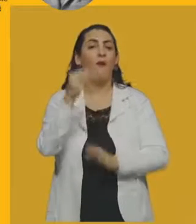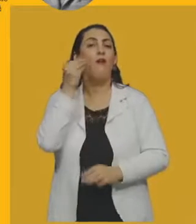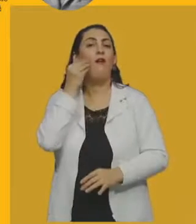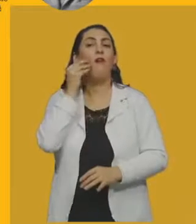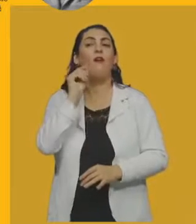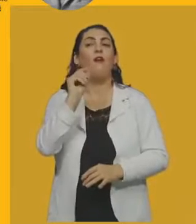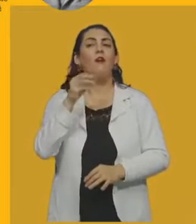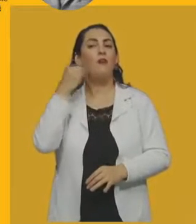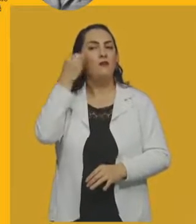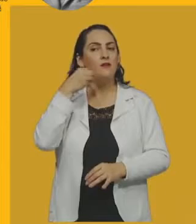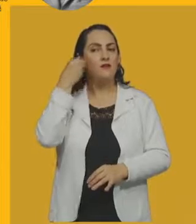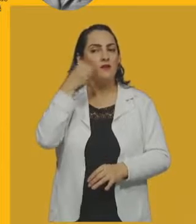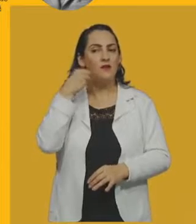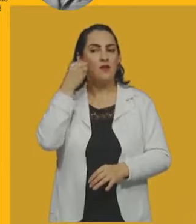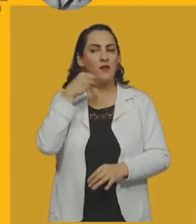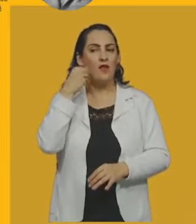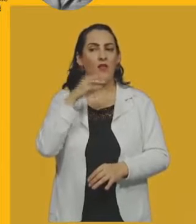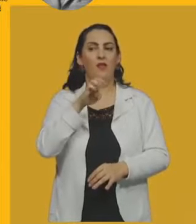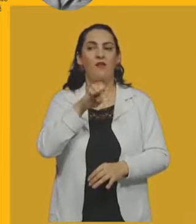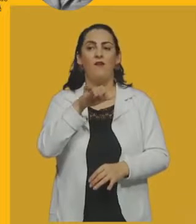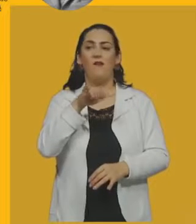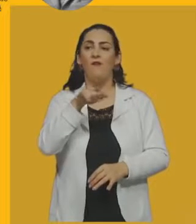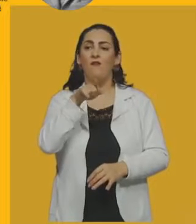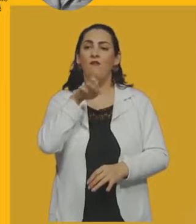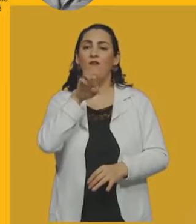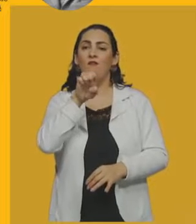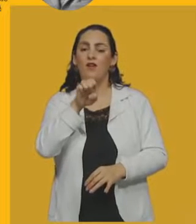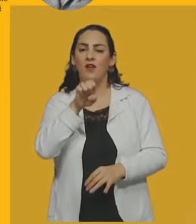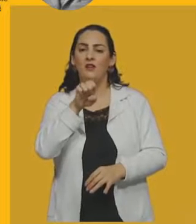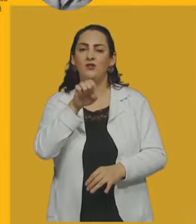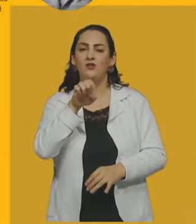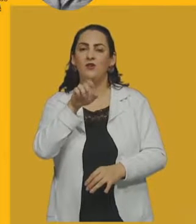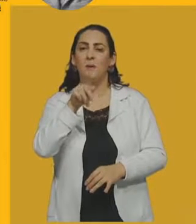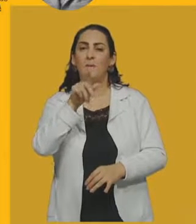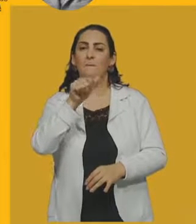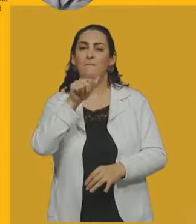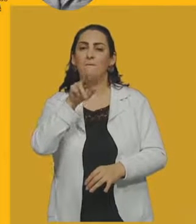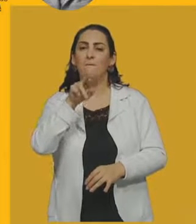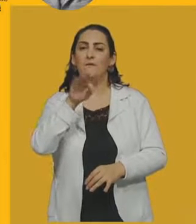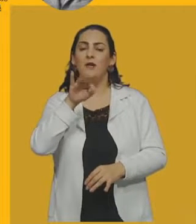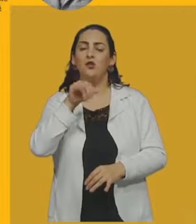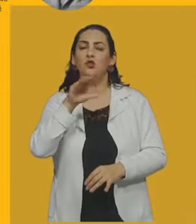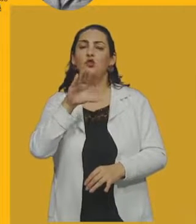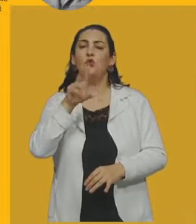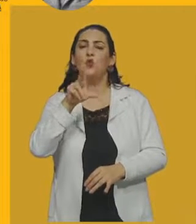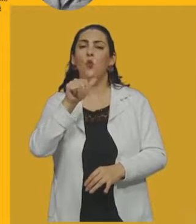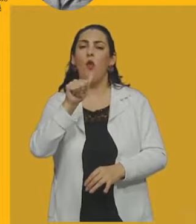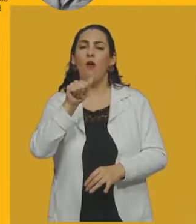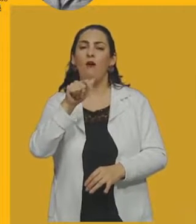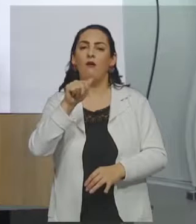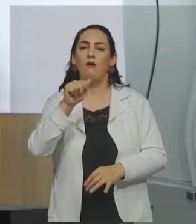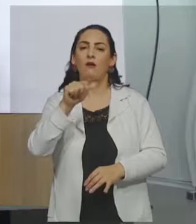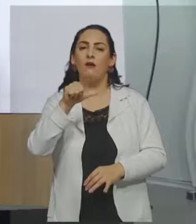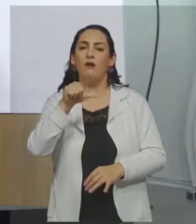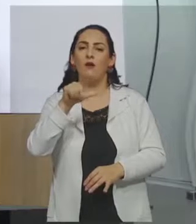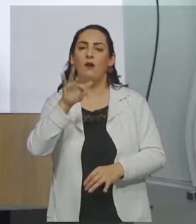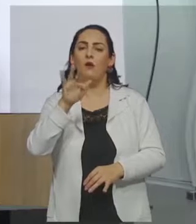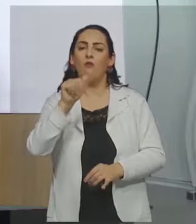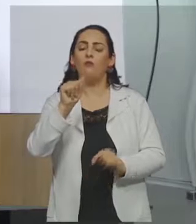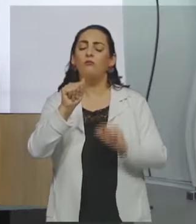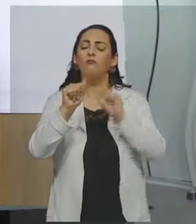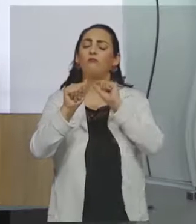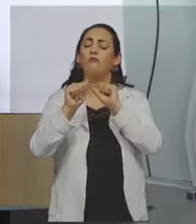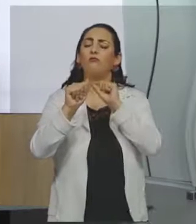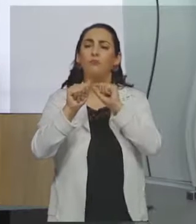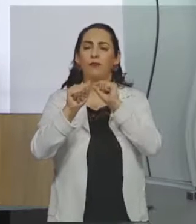alfa, tentando prever as suas trajetórias. O que eram partículas alfa para aquela época? Então, partículas